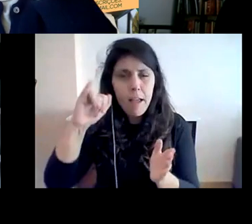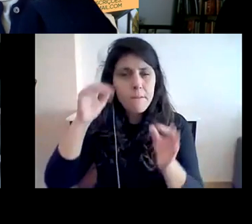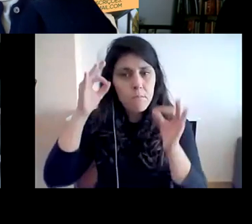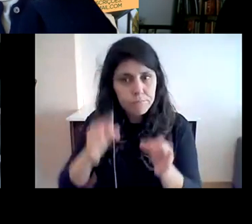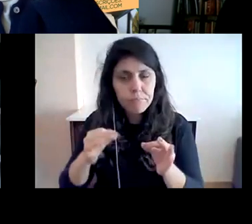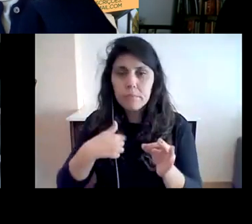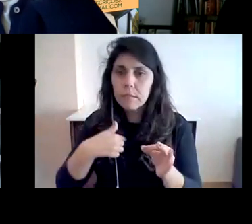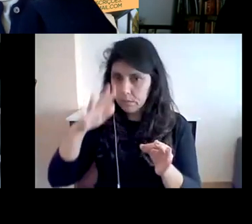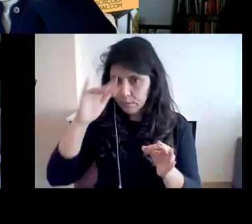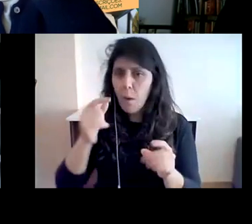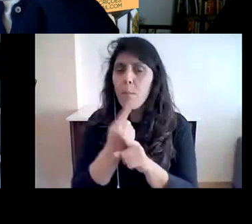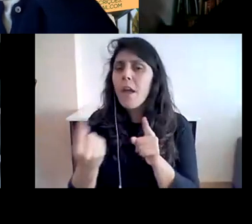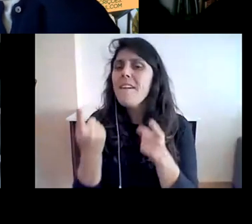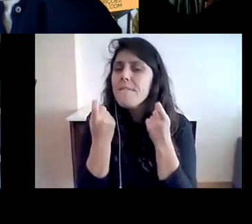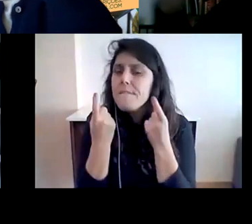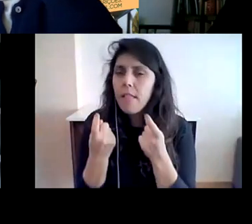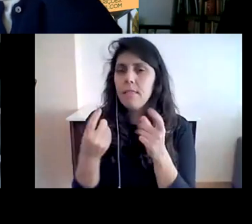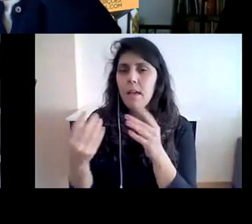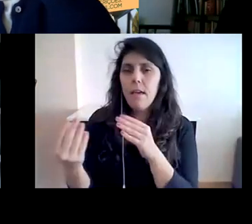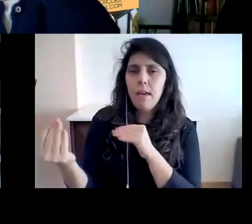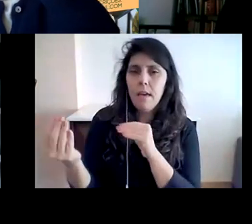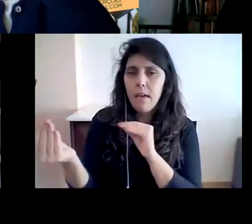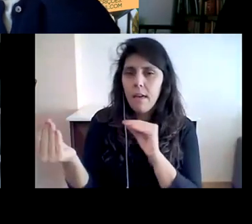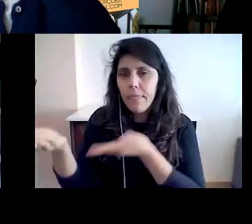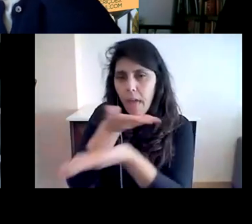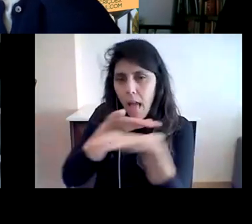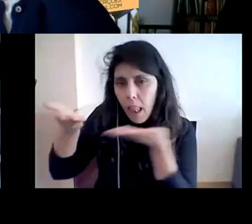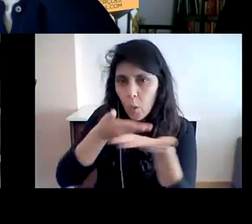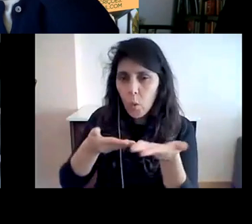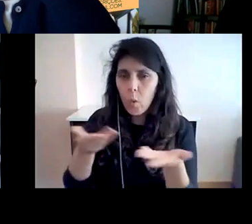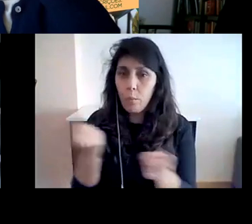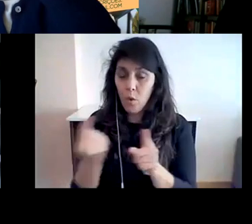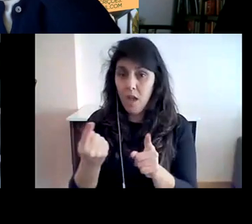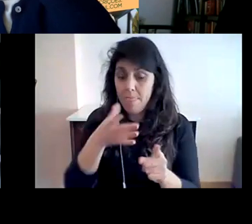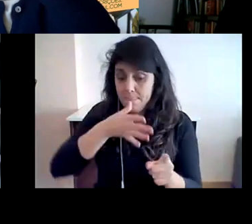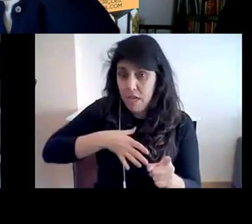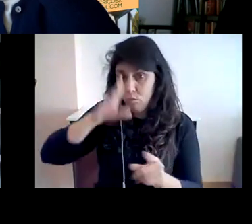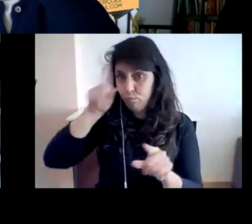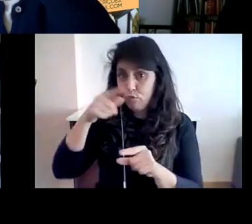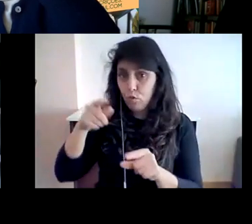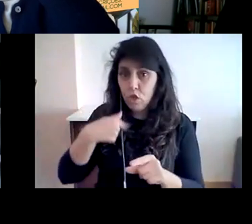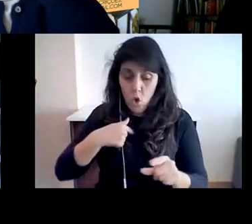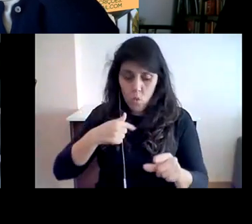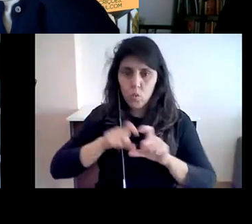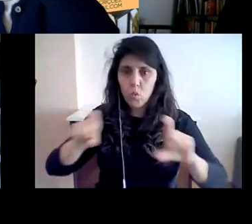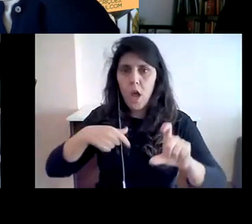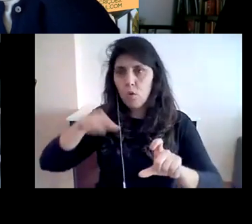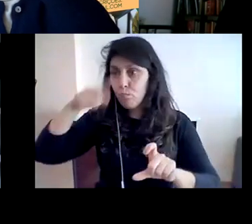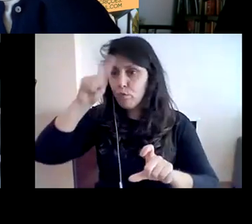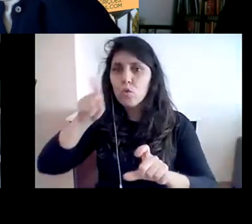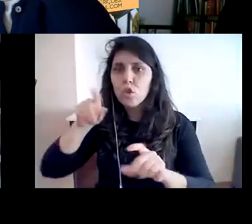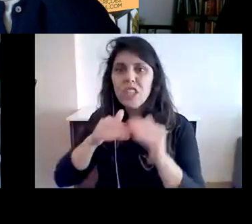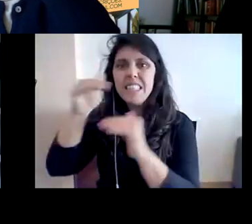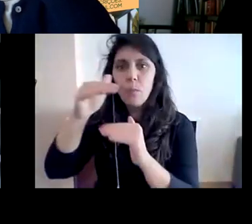isto, porque falta-me o diálogo, falta-me que venham os professores do ensino superior dizer-me a mim, que estão no secundário, o